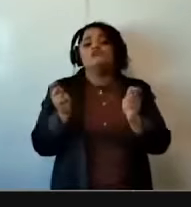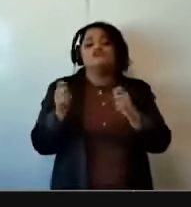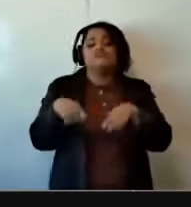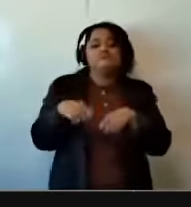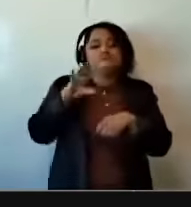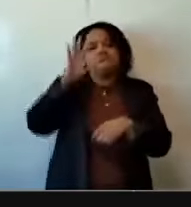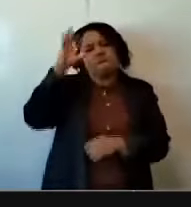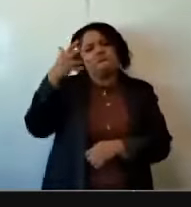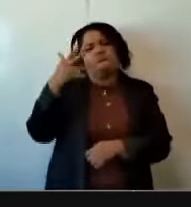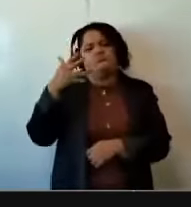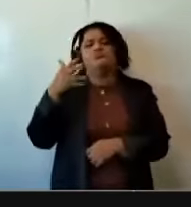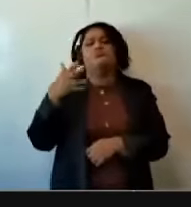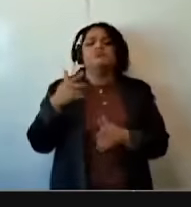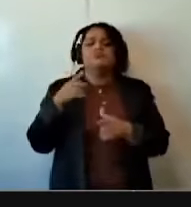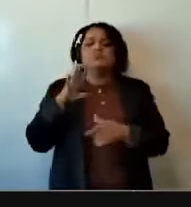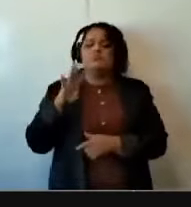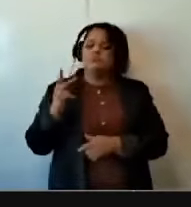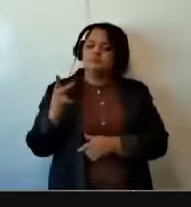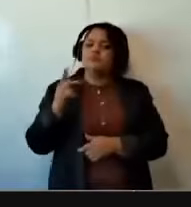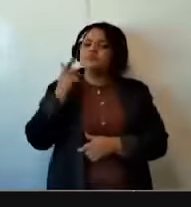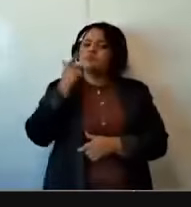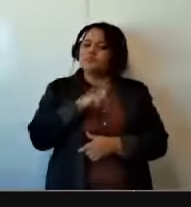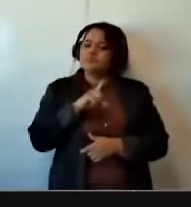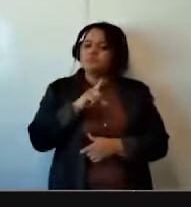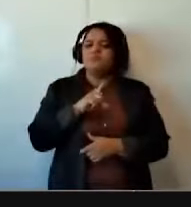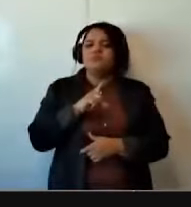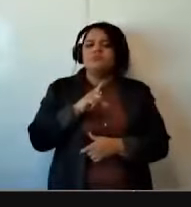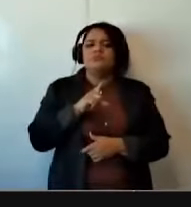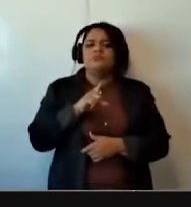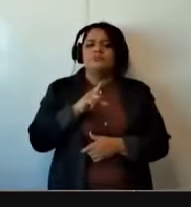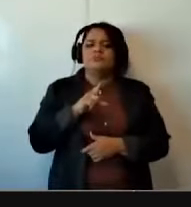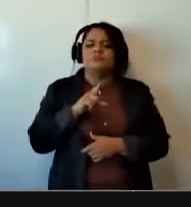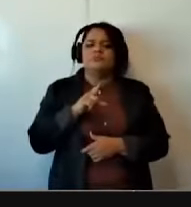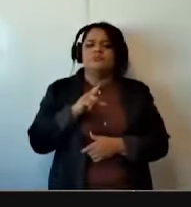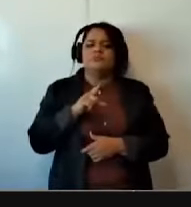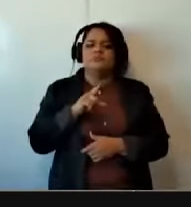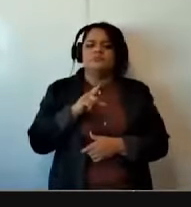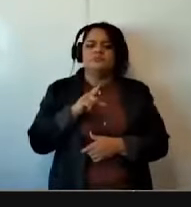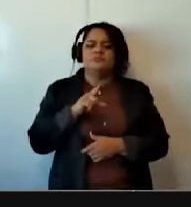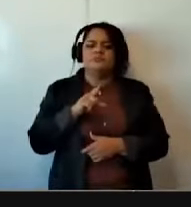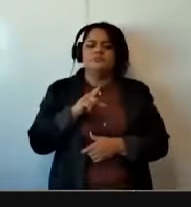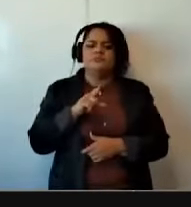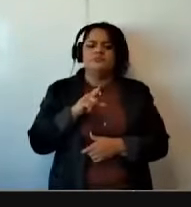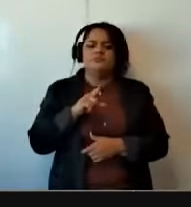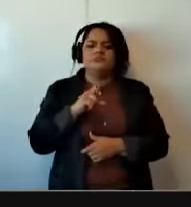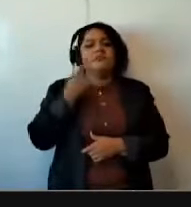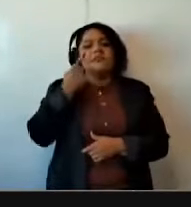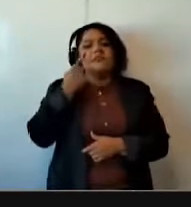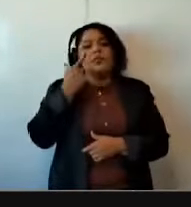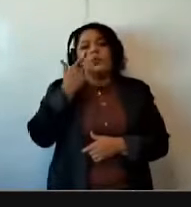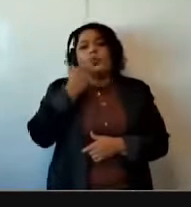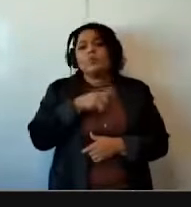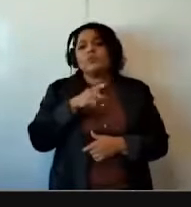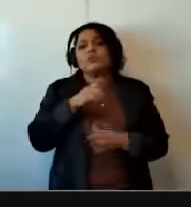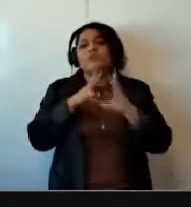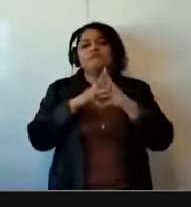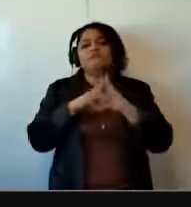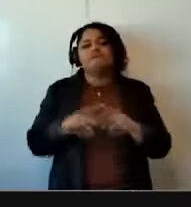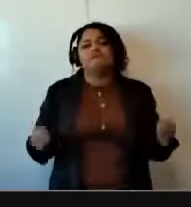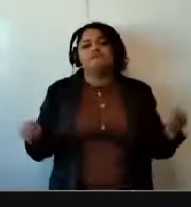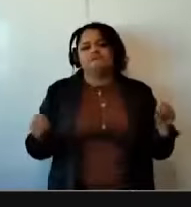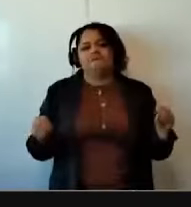Belo Horizonte, a cidade de Belo Horizonte, possa se ver livre, né, ou pelo menos iniciar um processo